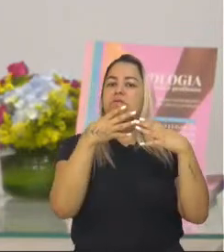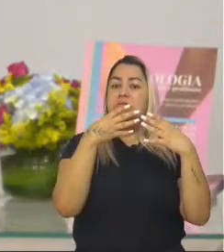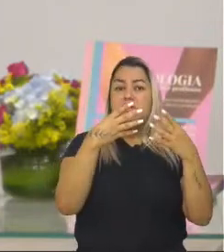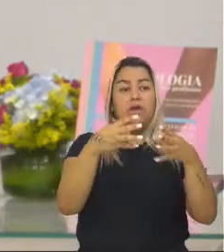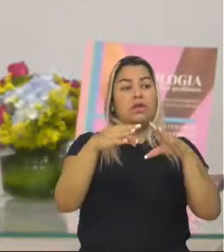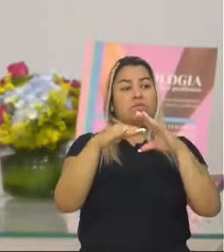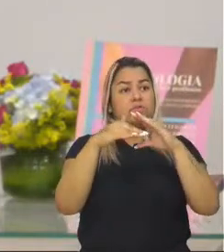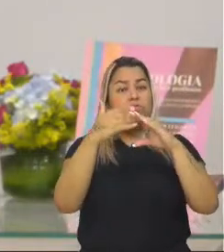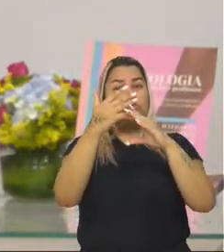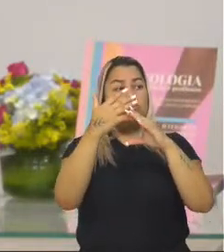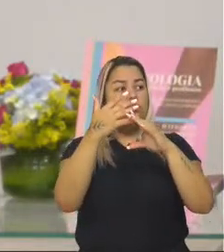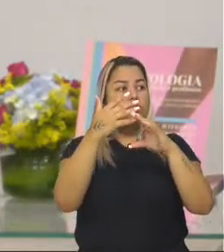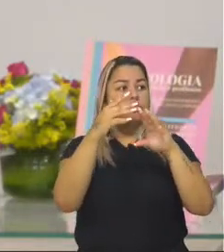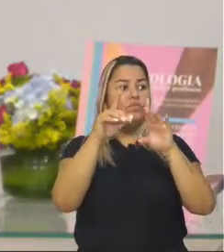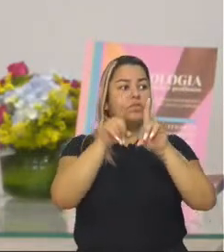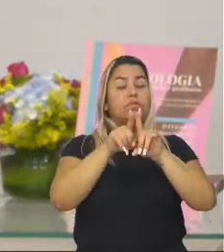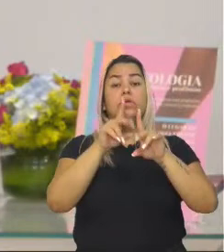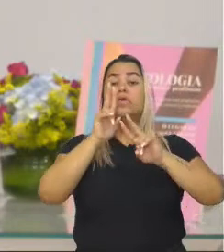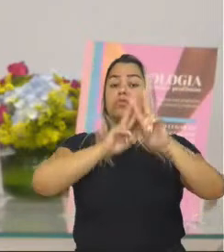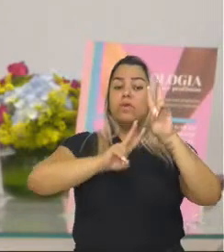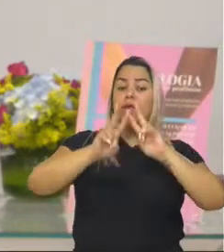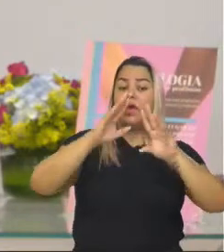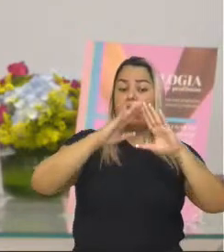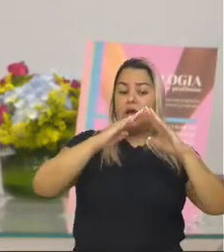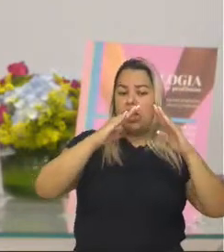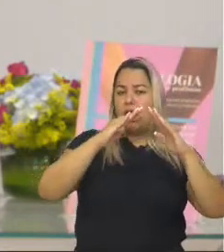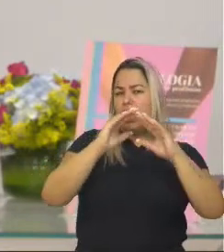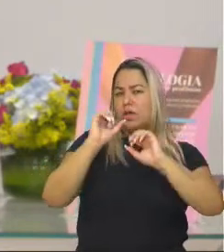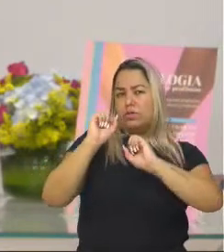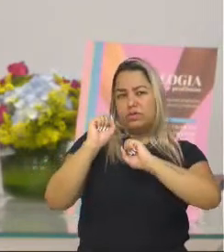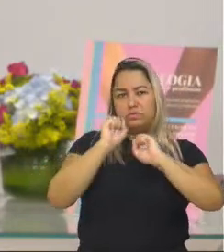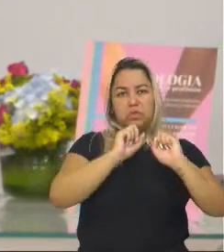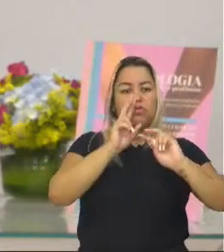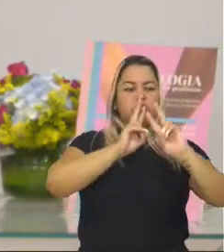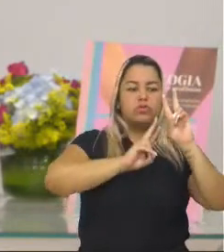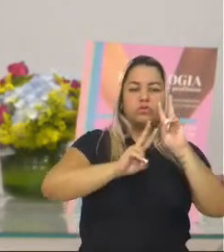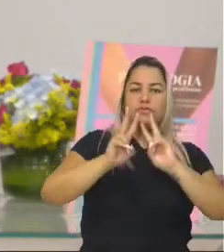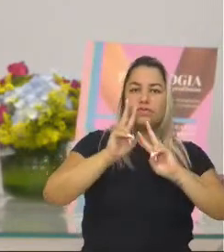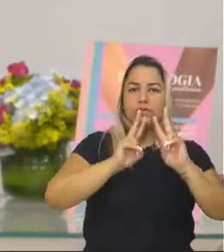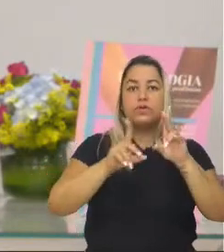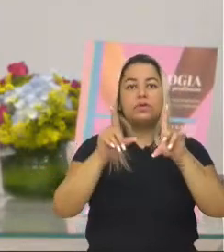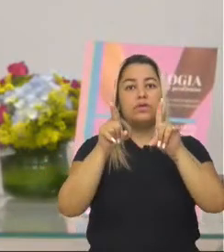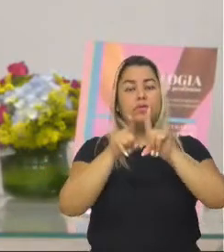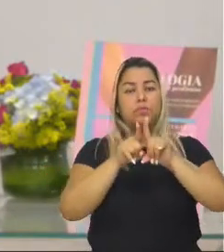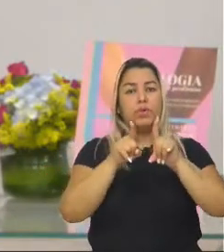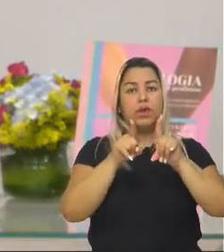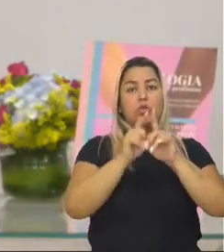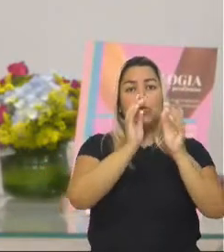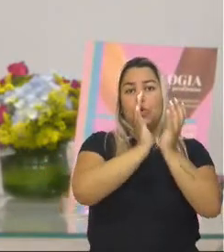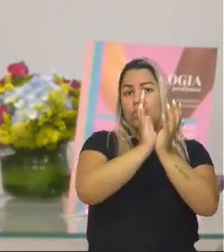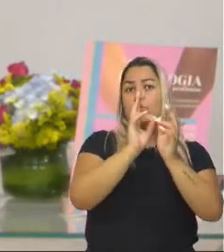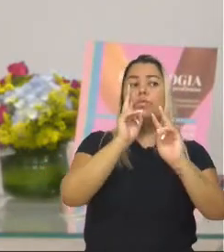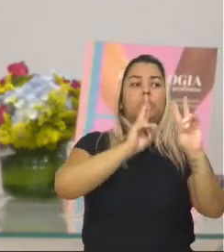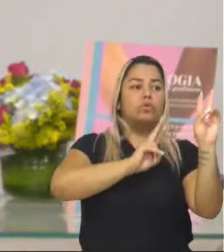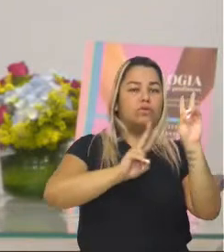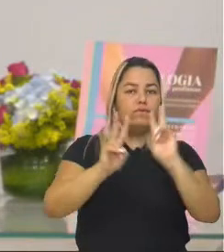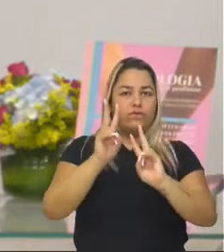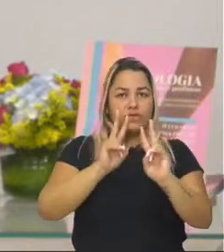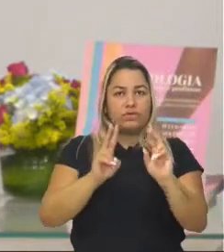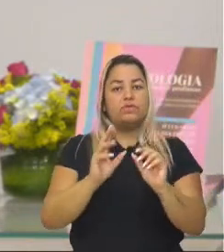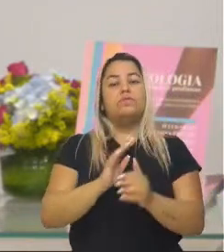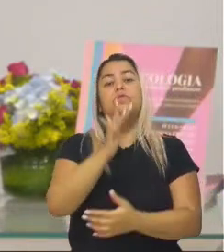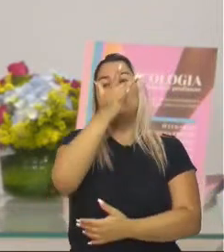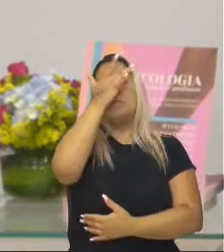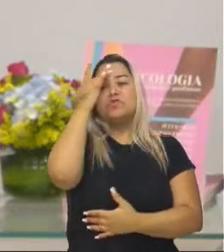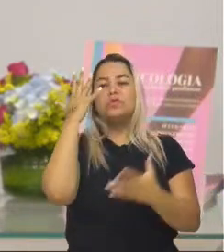então, quem está em casa e pode acompanhar, quem chegou agora no evento, esse grupo para o qual eu estou olhando, de